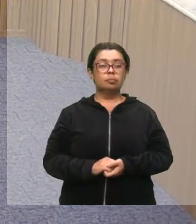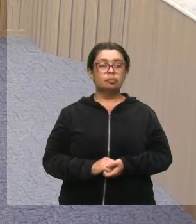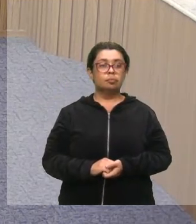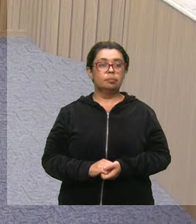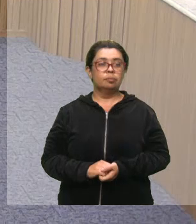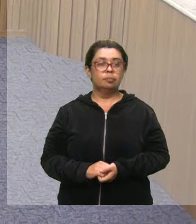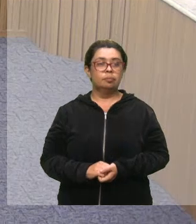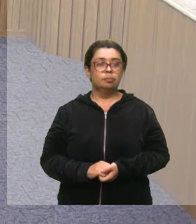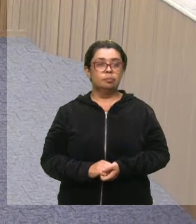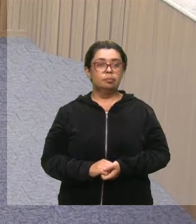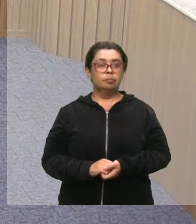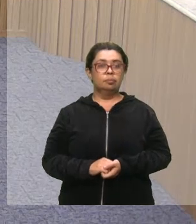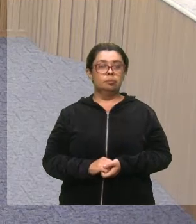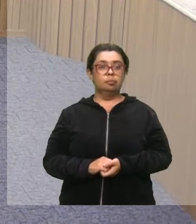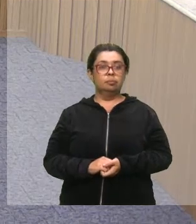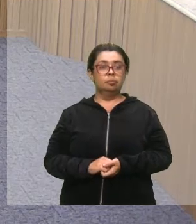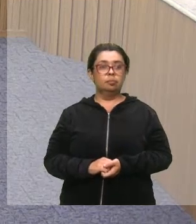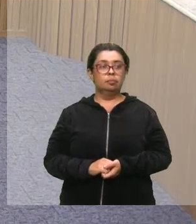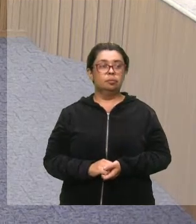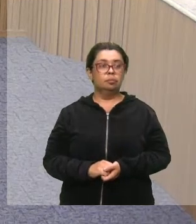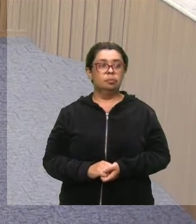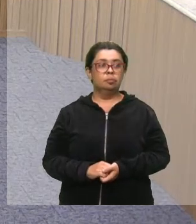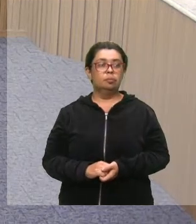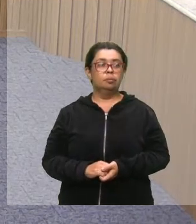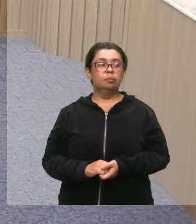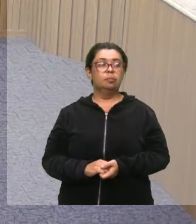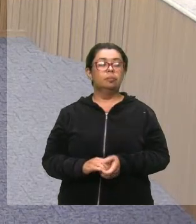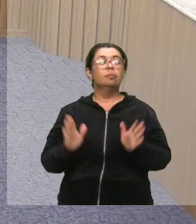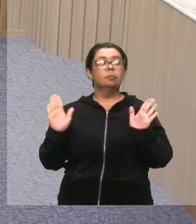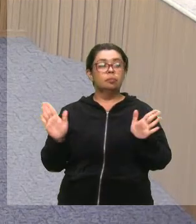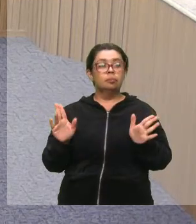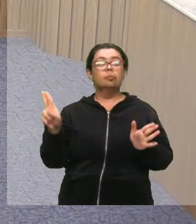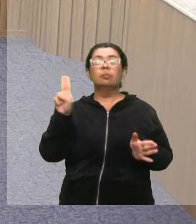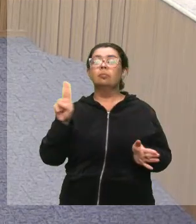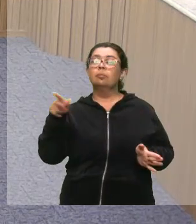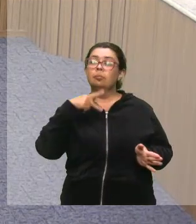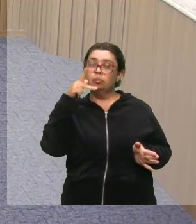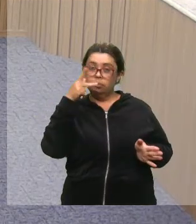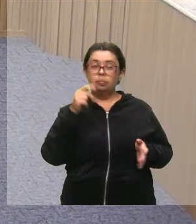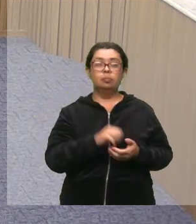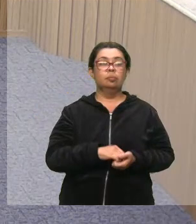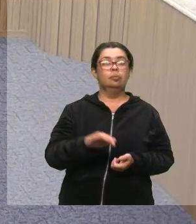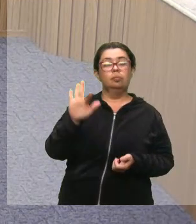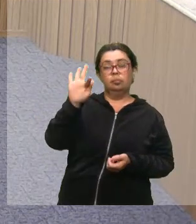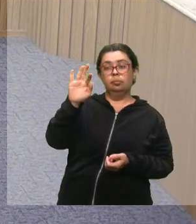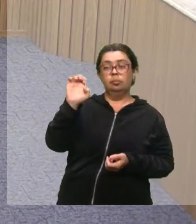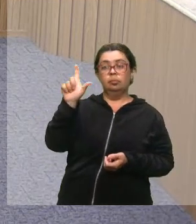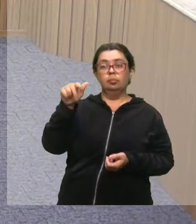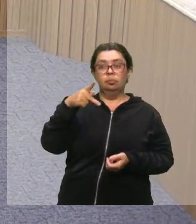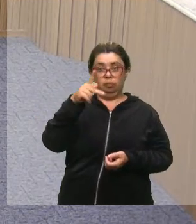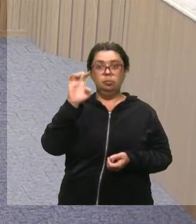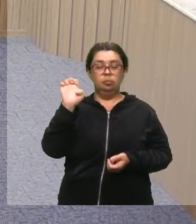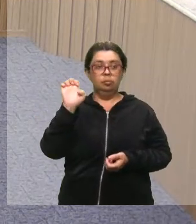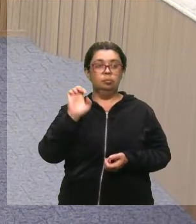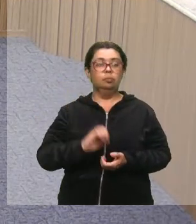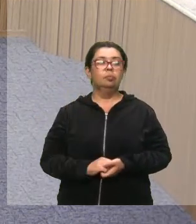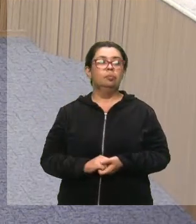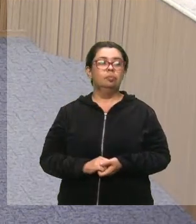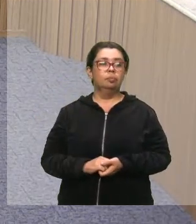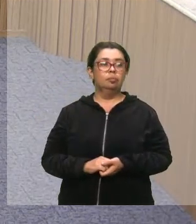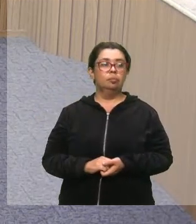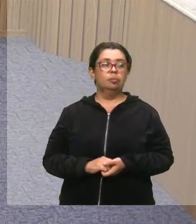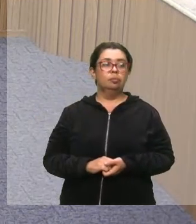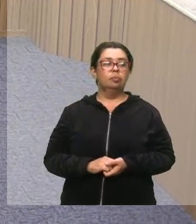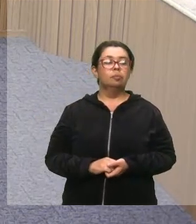orçamento. Então, agora, passaremos ao uso da palavra pelo expositor. Então, convidamos o senhor Felipe